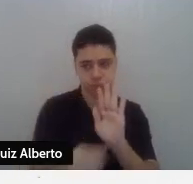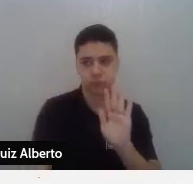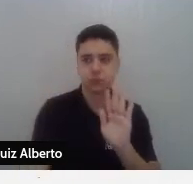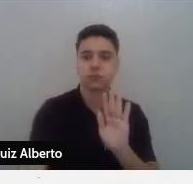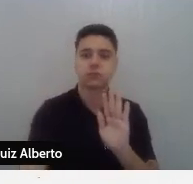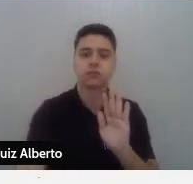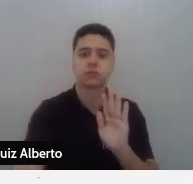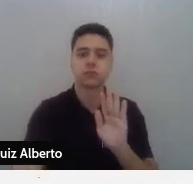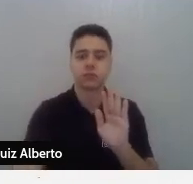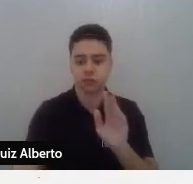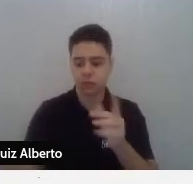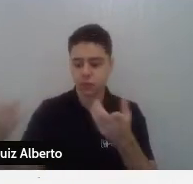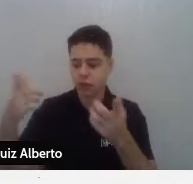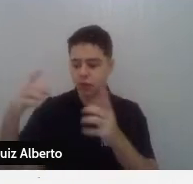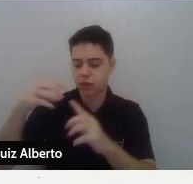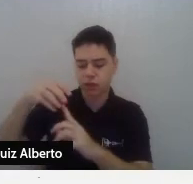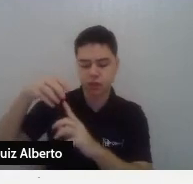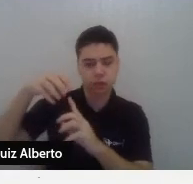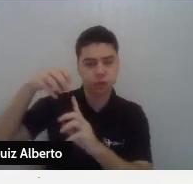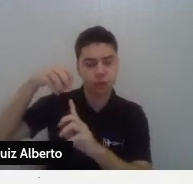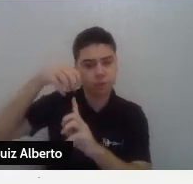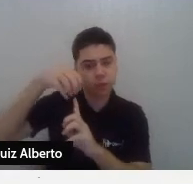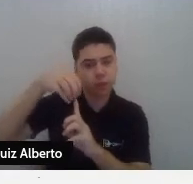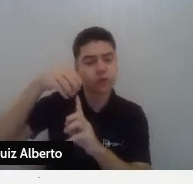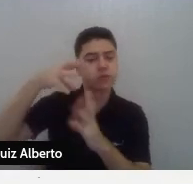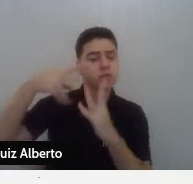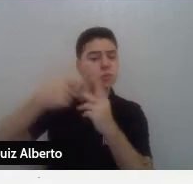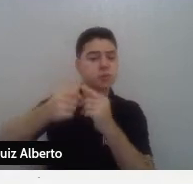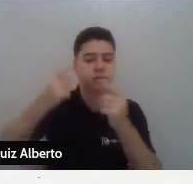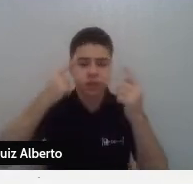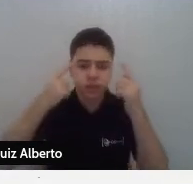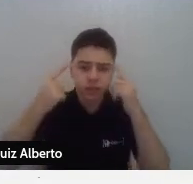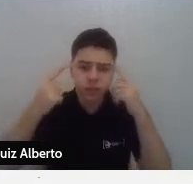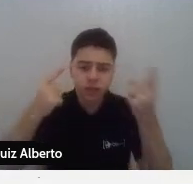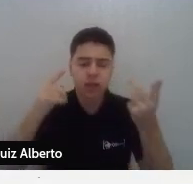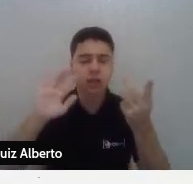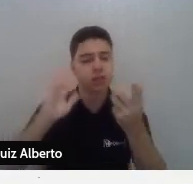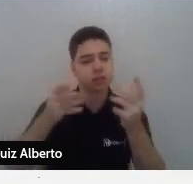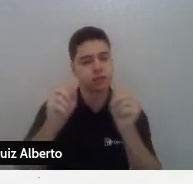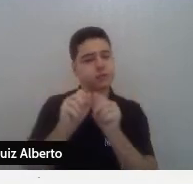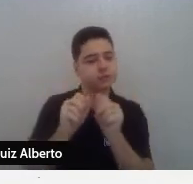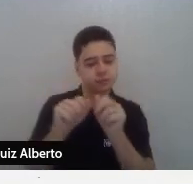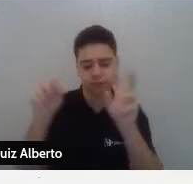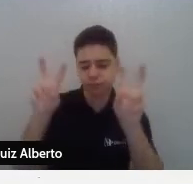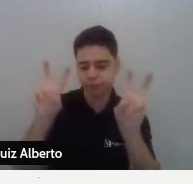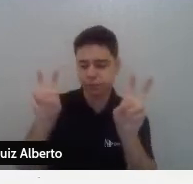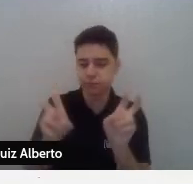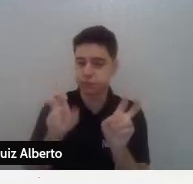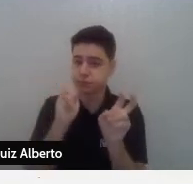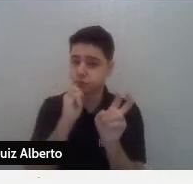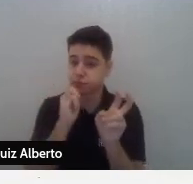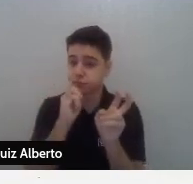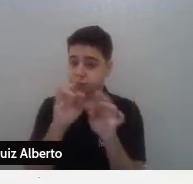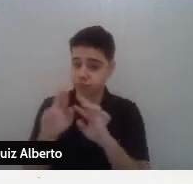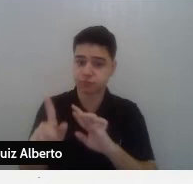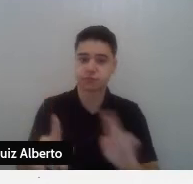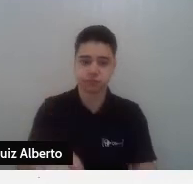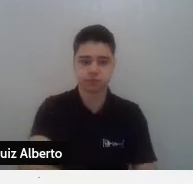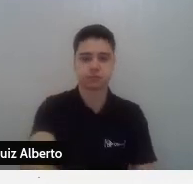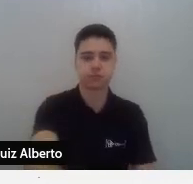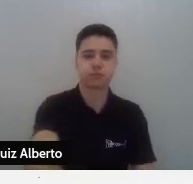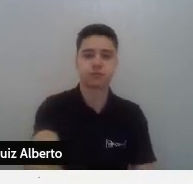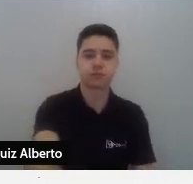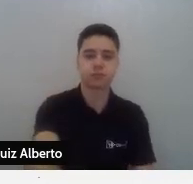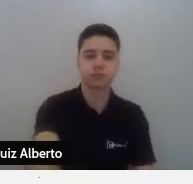ideias, mas pode ser feito, né? Uma temática bem diferente, várias